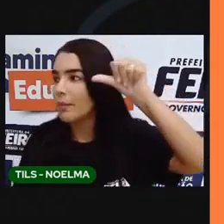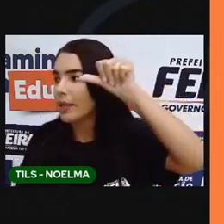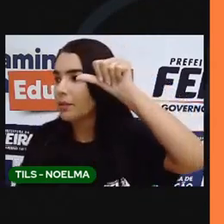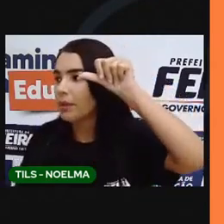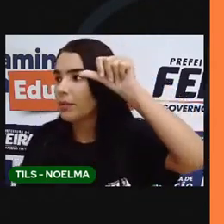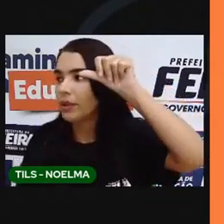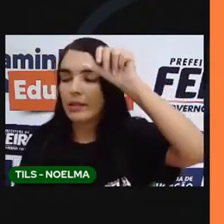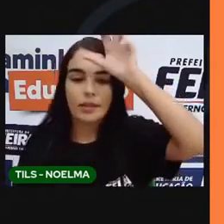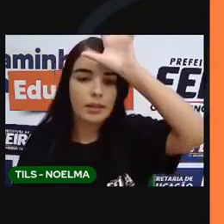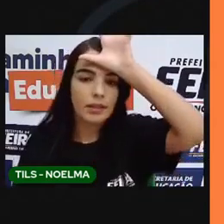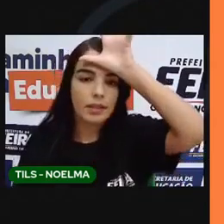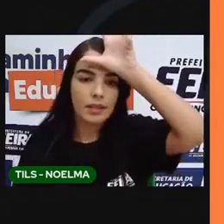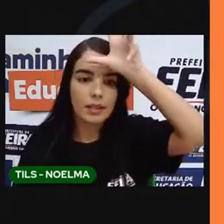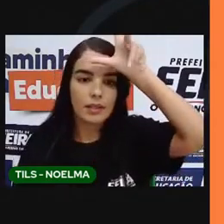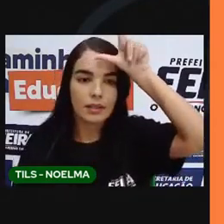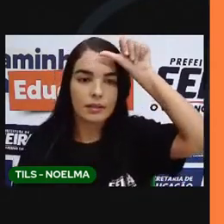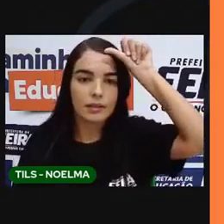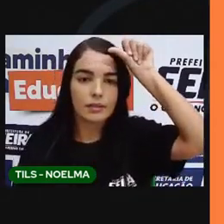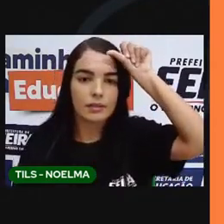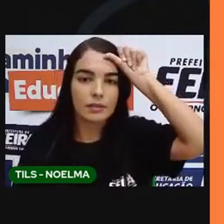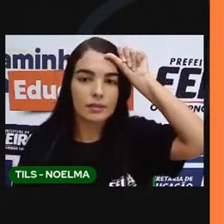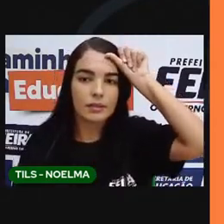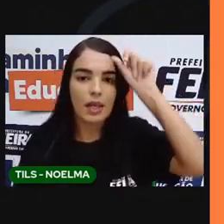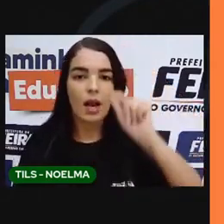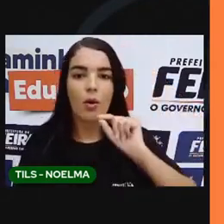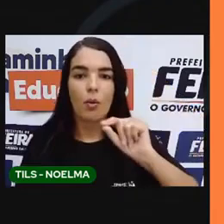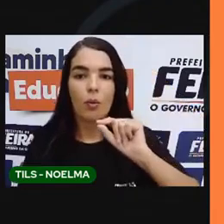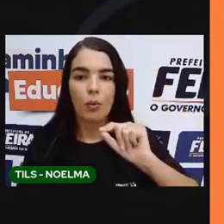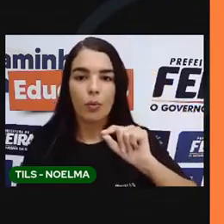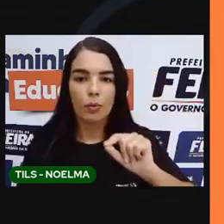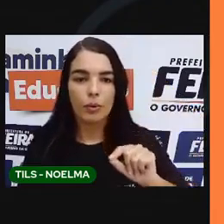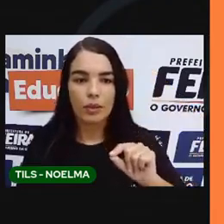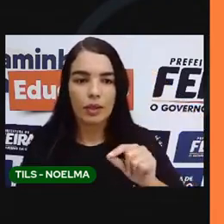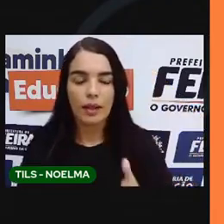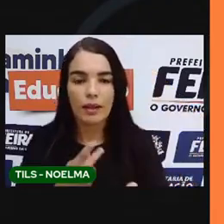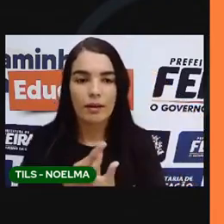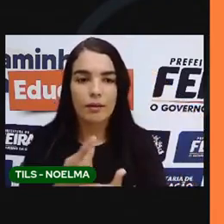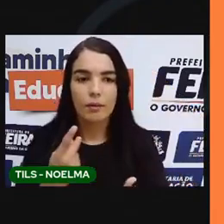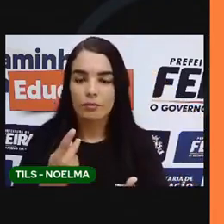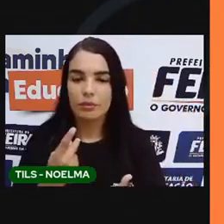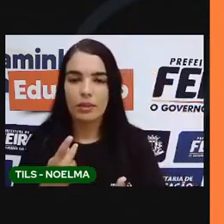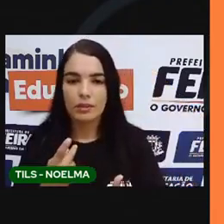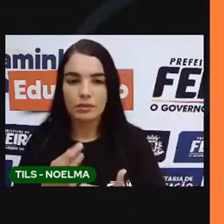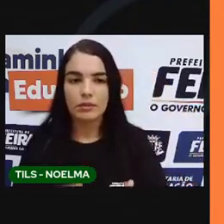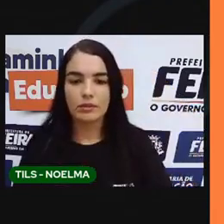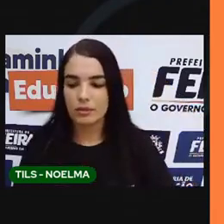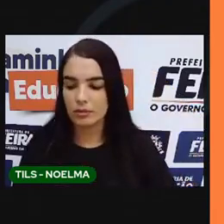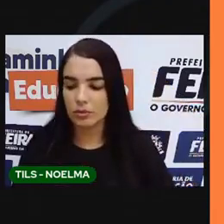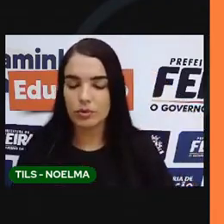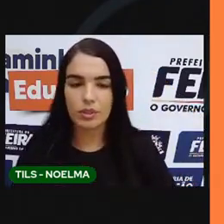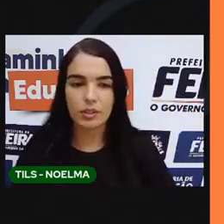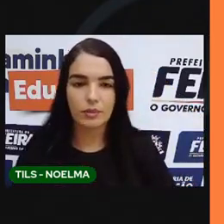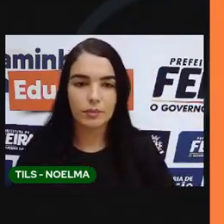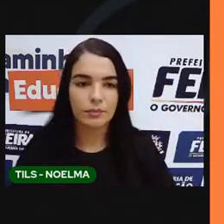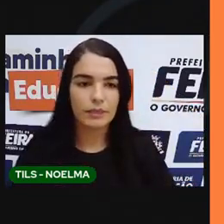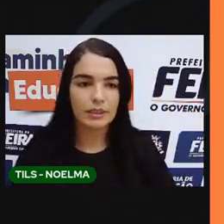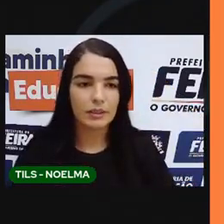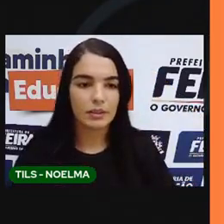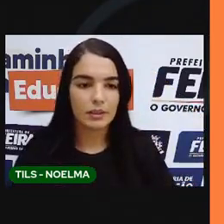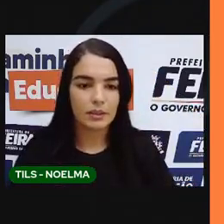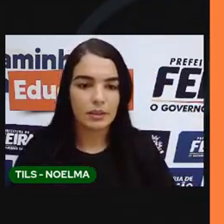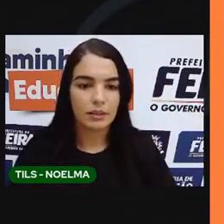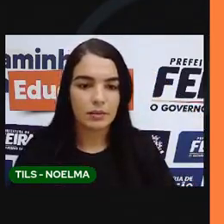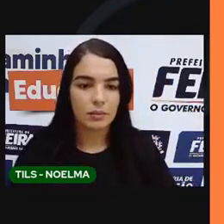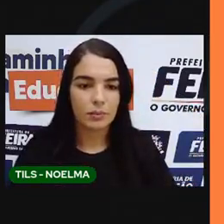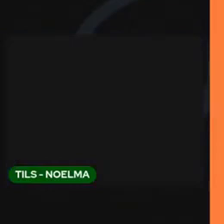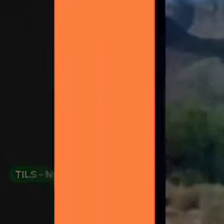Amazônia. Esse bioma, ele ocupa os estados do Acre, Amapá,